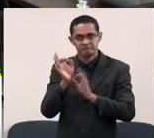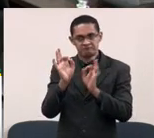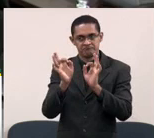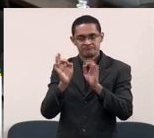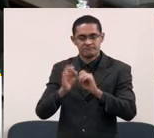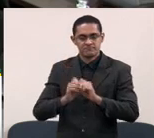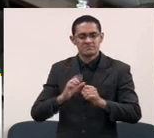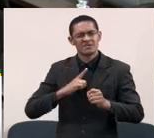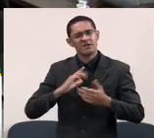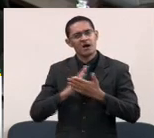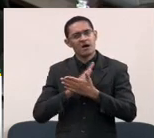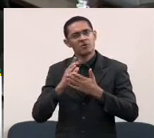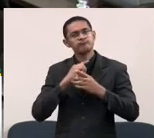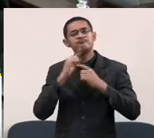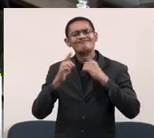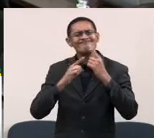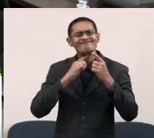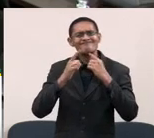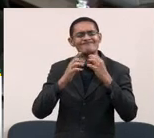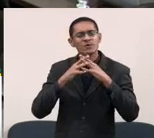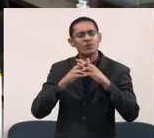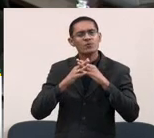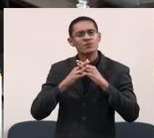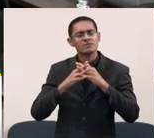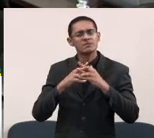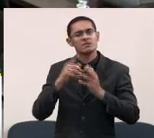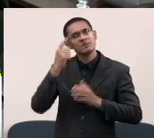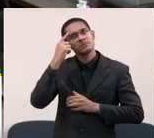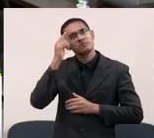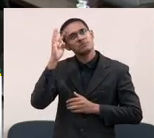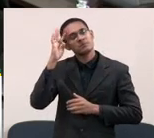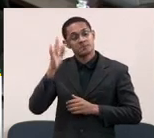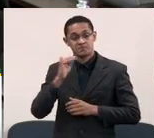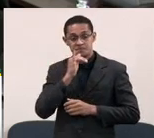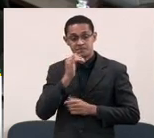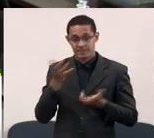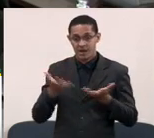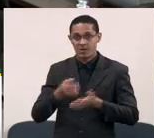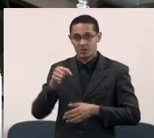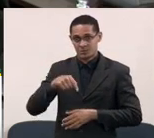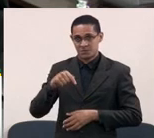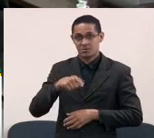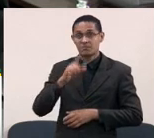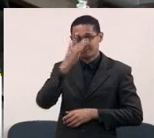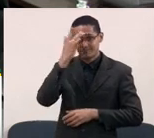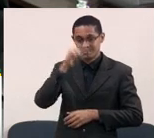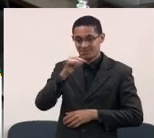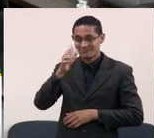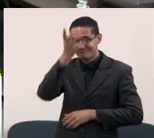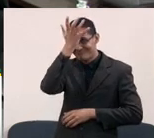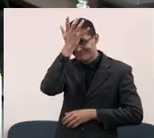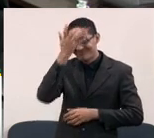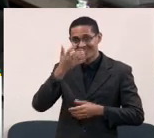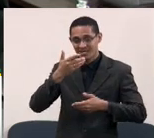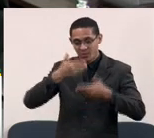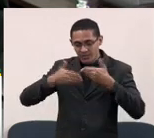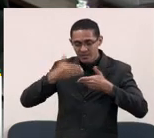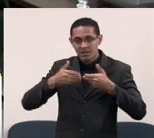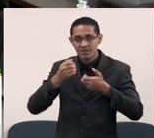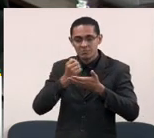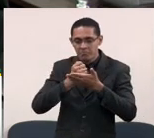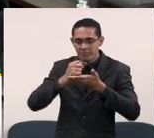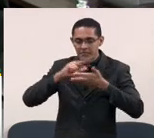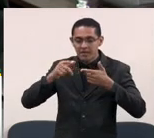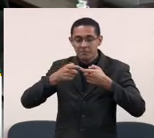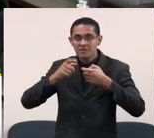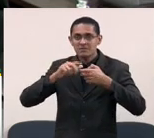algumas dúvidas aqui a respeito da questão do autismo. Sabendo que hoje o autismo, ele não tem tratamento, né? Mas ele se trabalha,